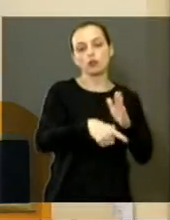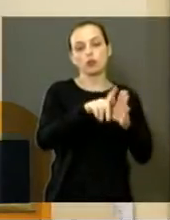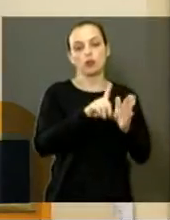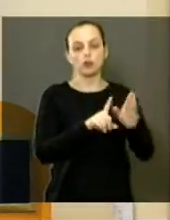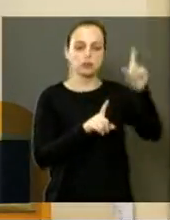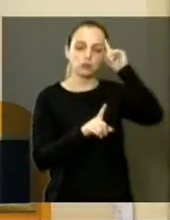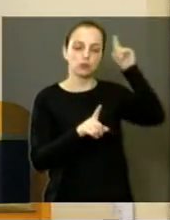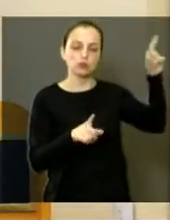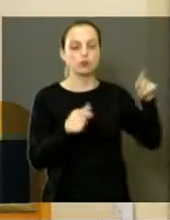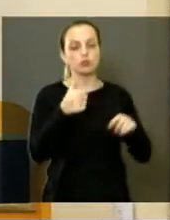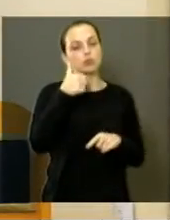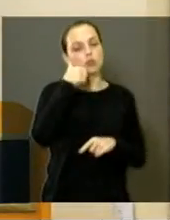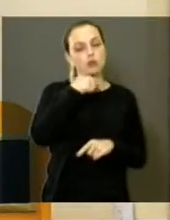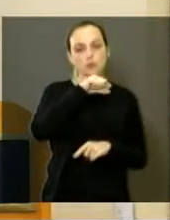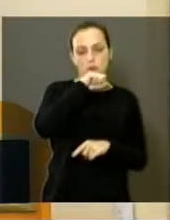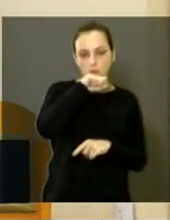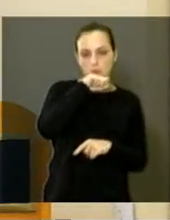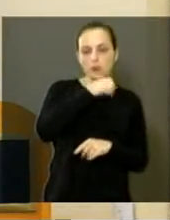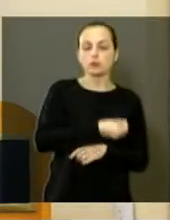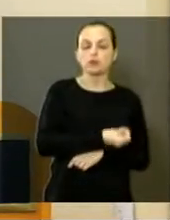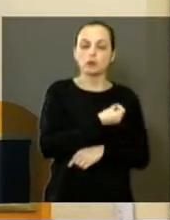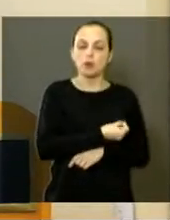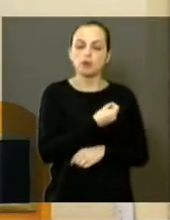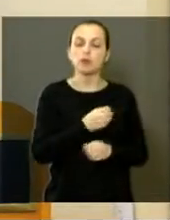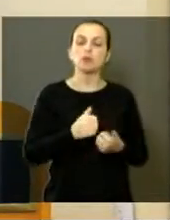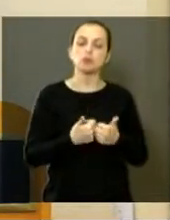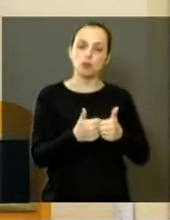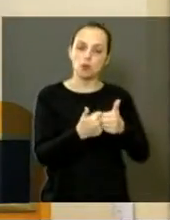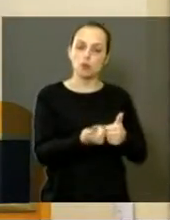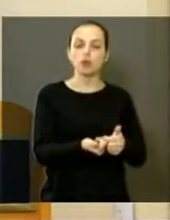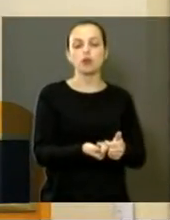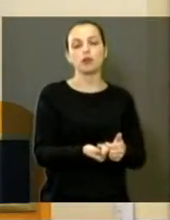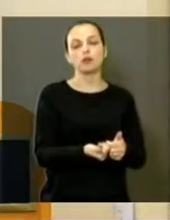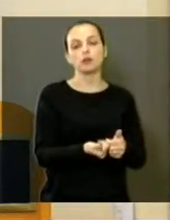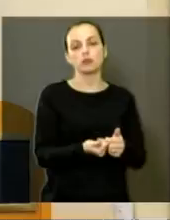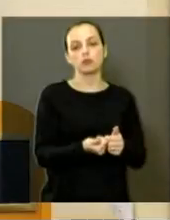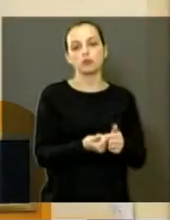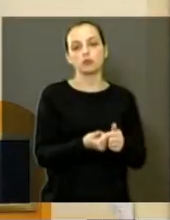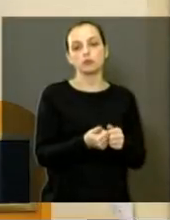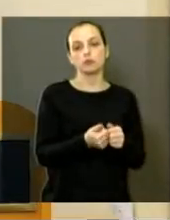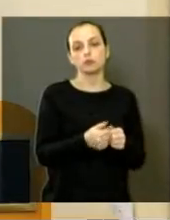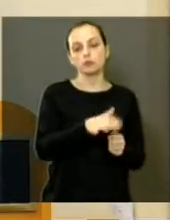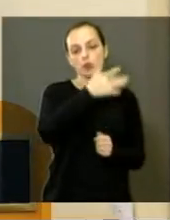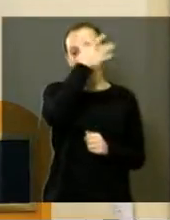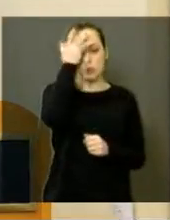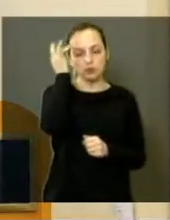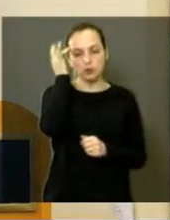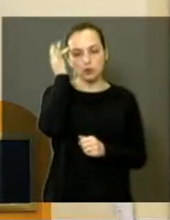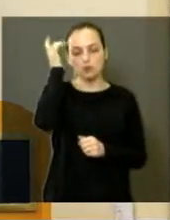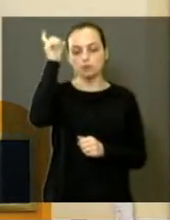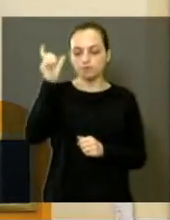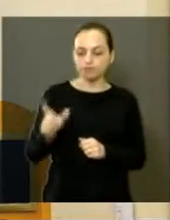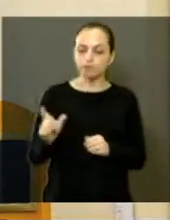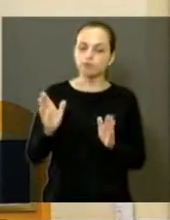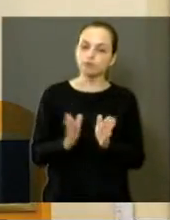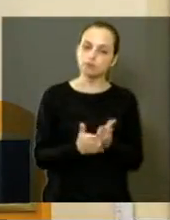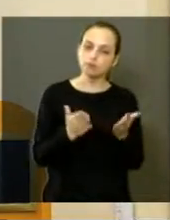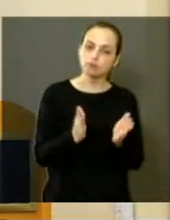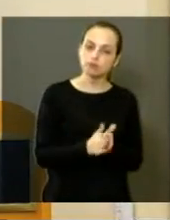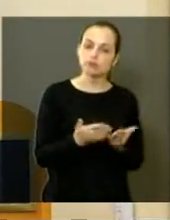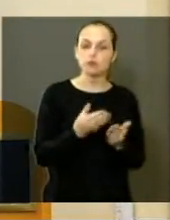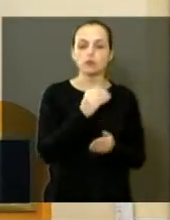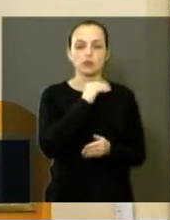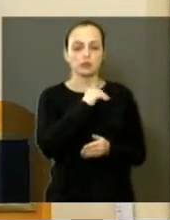Mães. Estivemos presentes acompanhando lá. São pessoas com baixa renda, né,